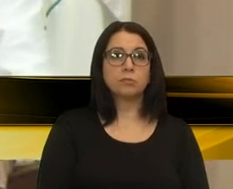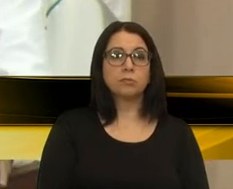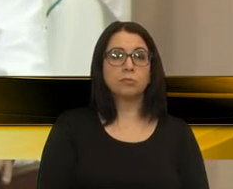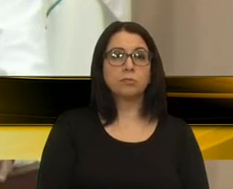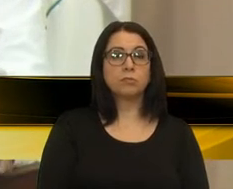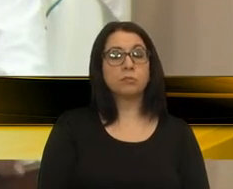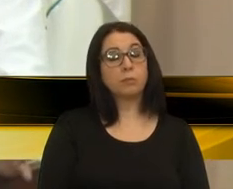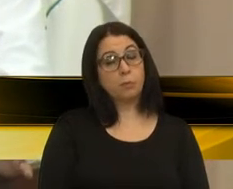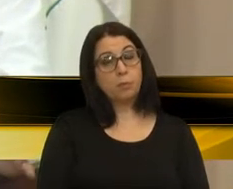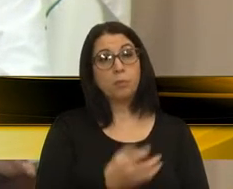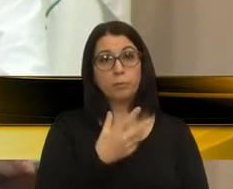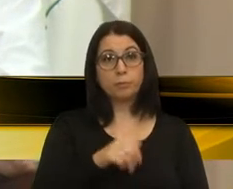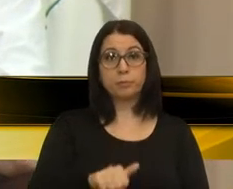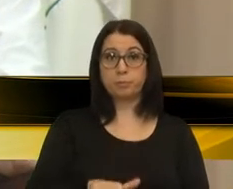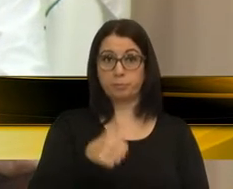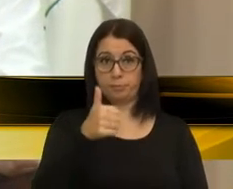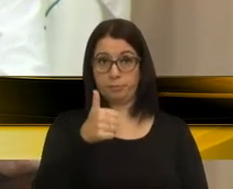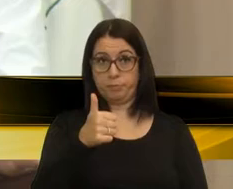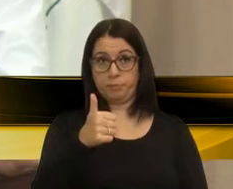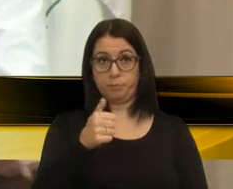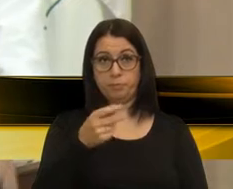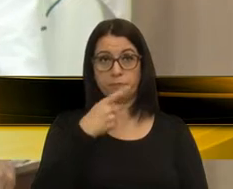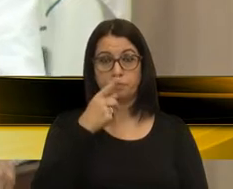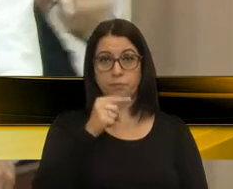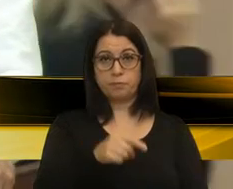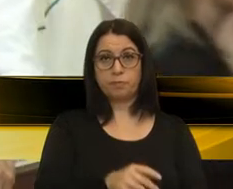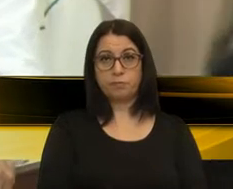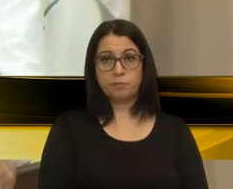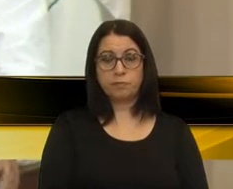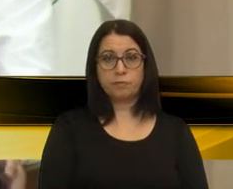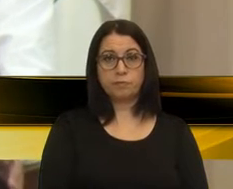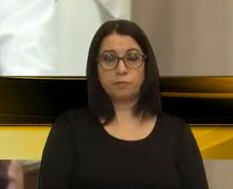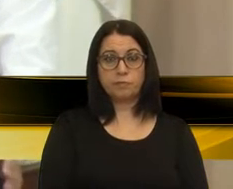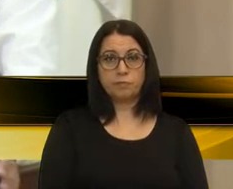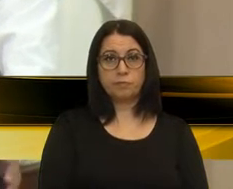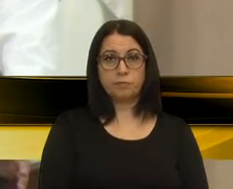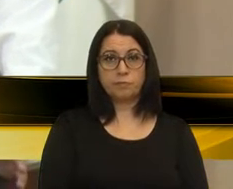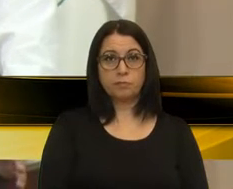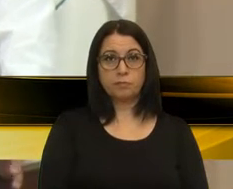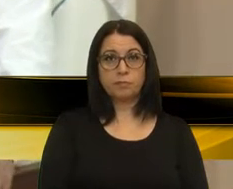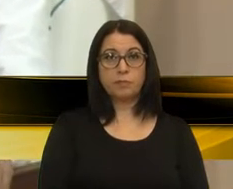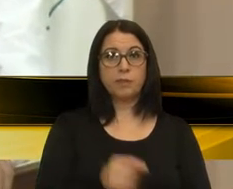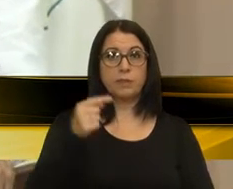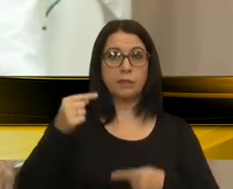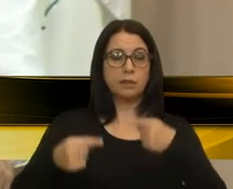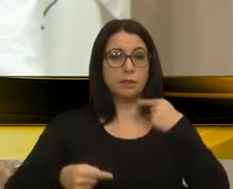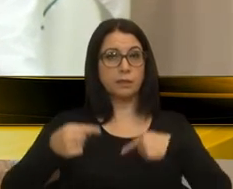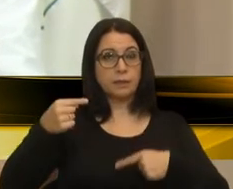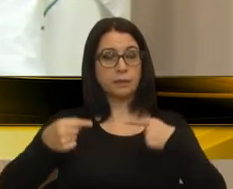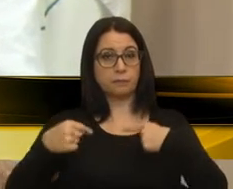Bom, primeiro de tudo, eu quero aqui ressaltar o protagonismo da casa nesse debate